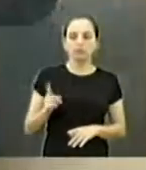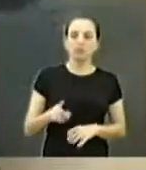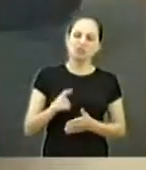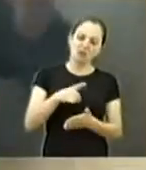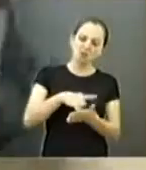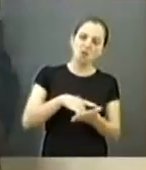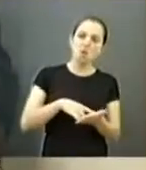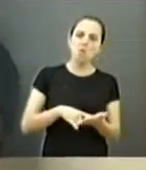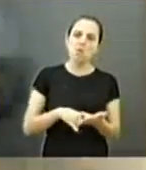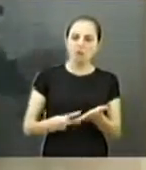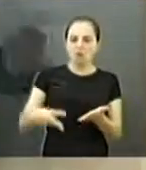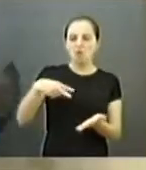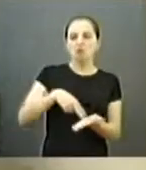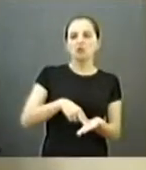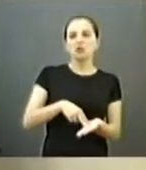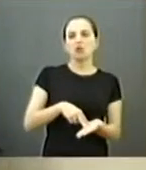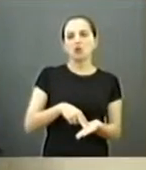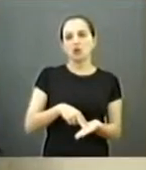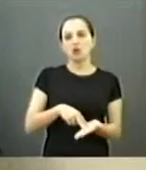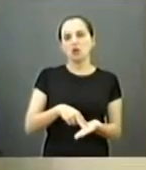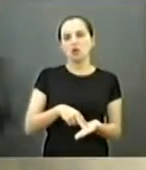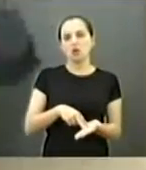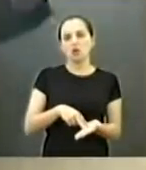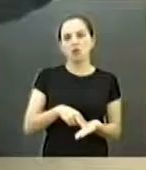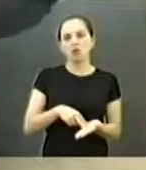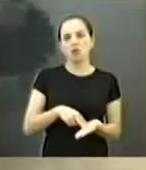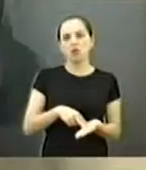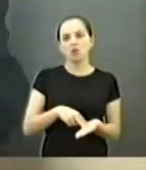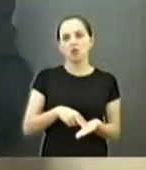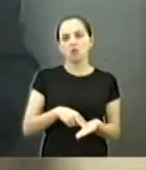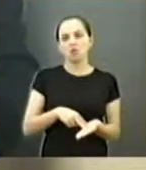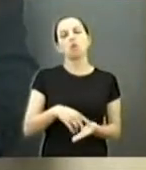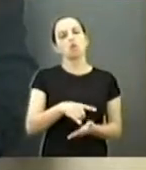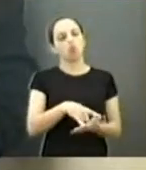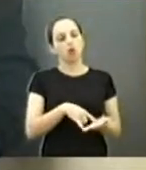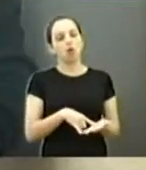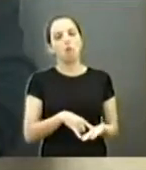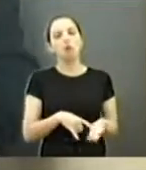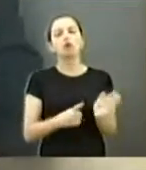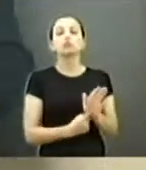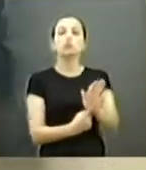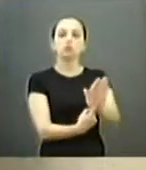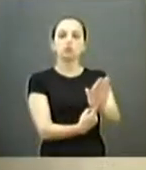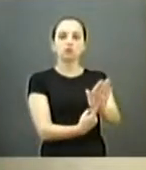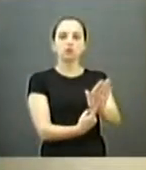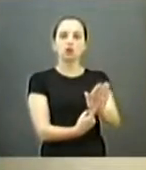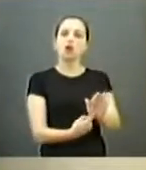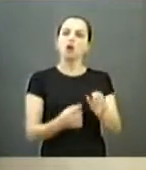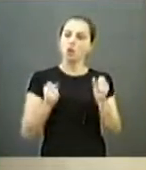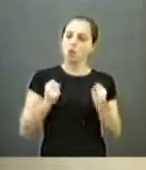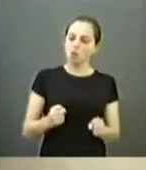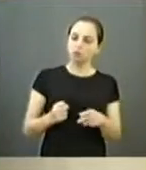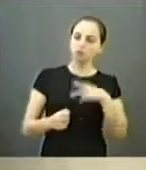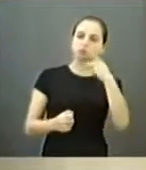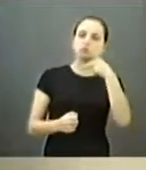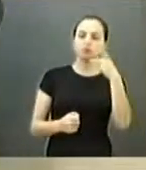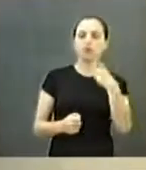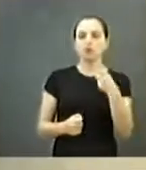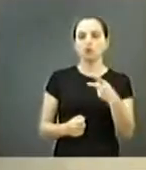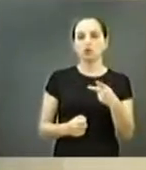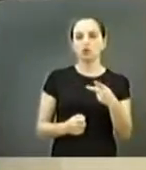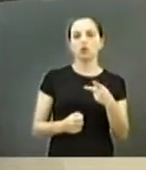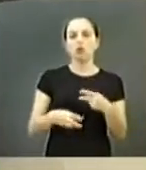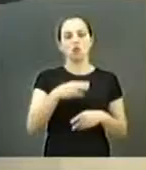Porque ela não subiu aqui. Não precisa subir com a faca. Porque ela não subiu com os documentos comprovando. Eu poderia falar que